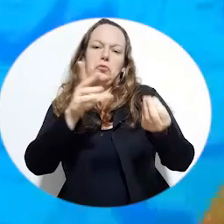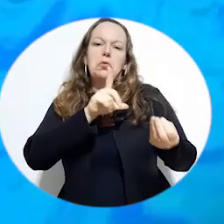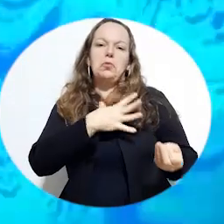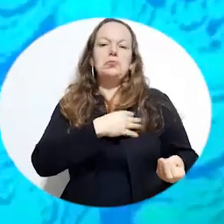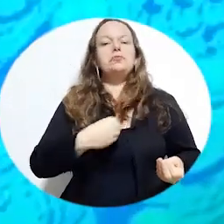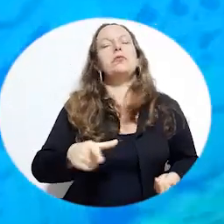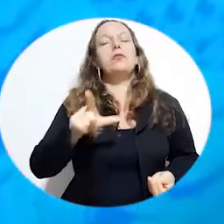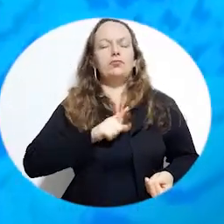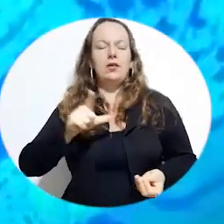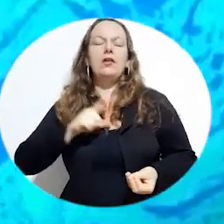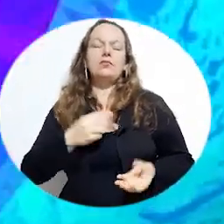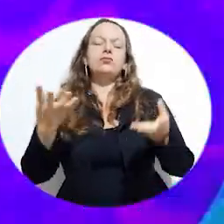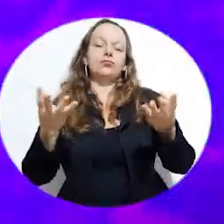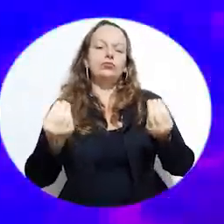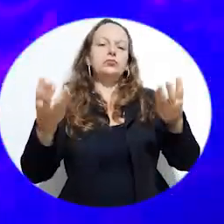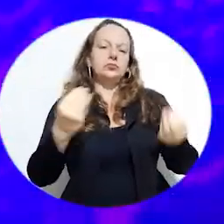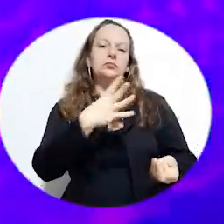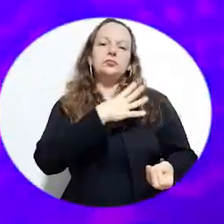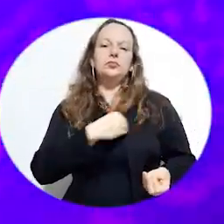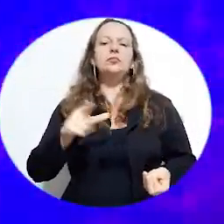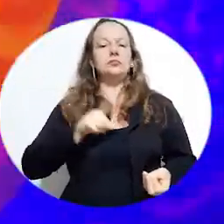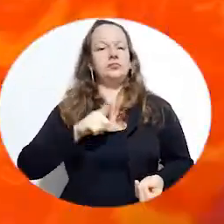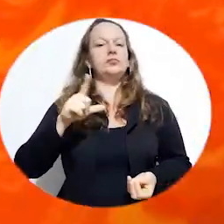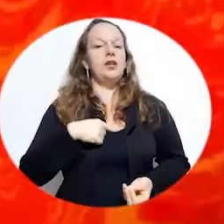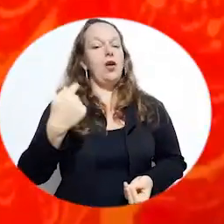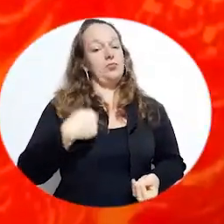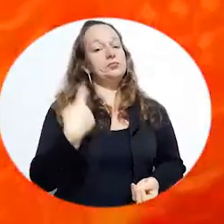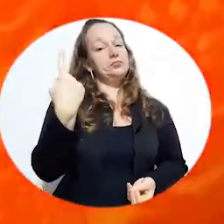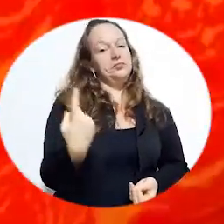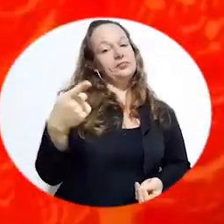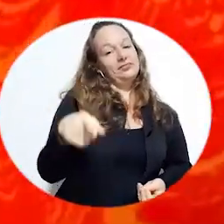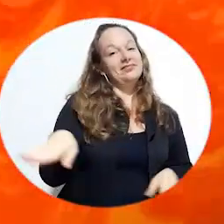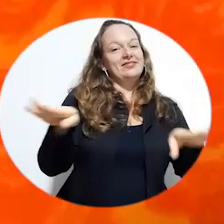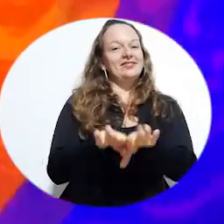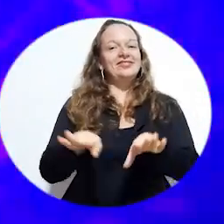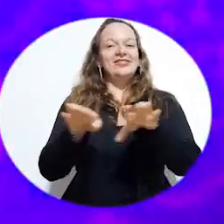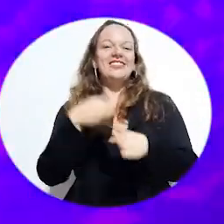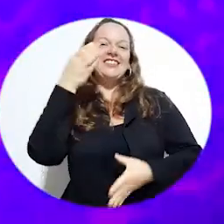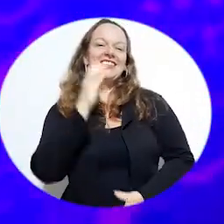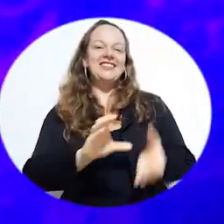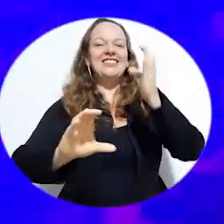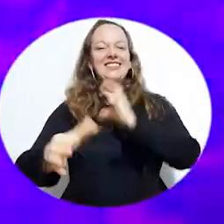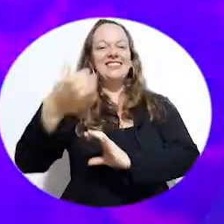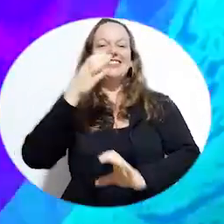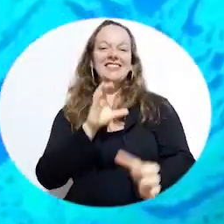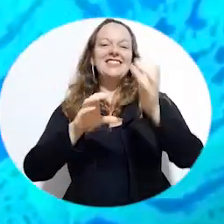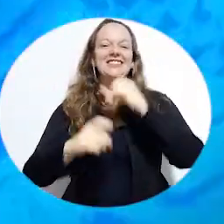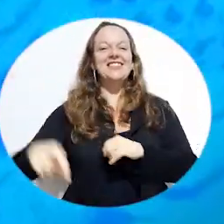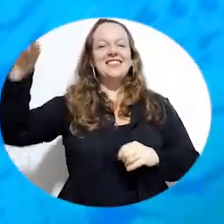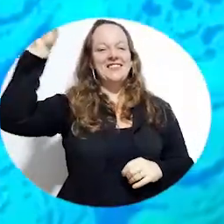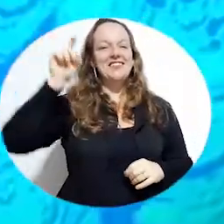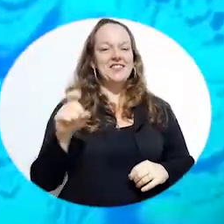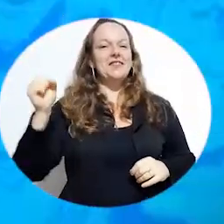muitos filhos ele. Mas tem que cantar. Eu sou um deles, você também.